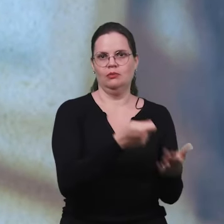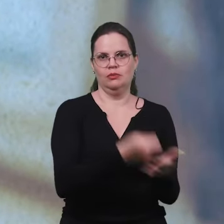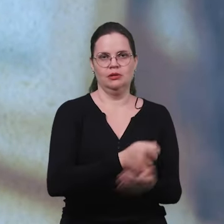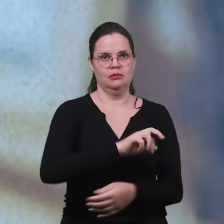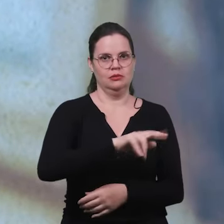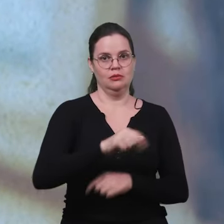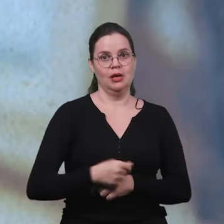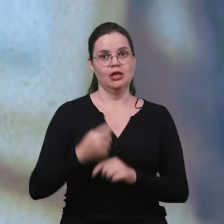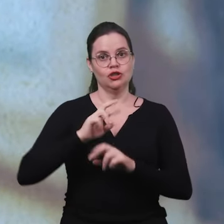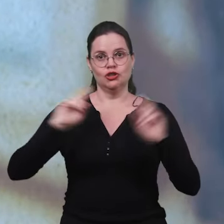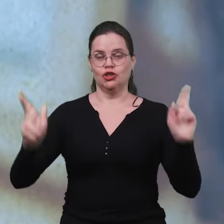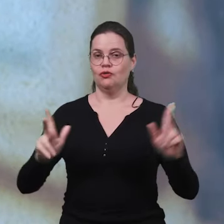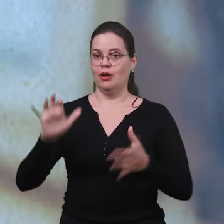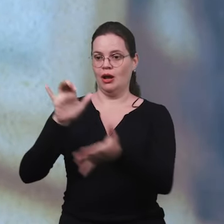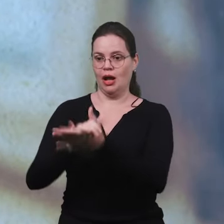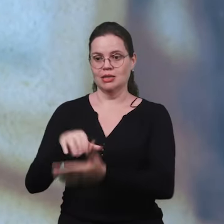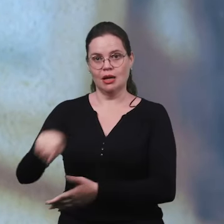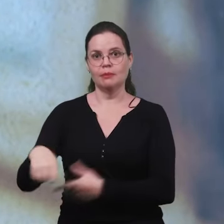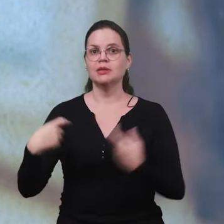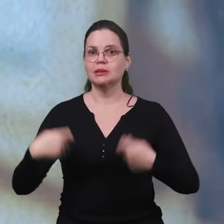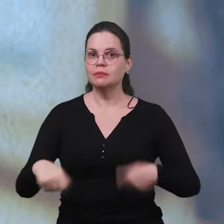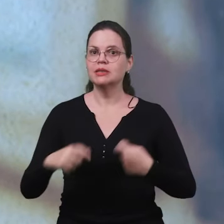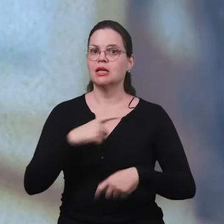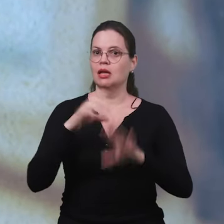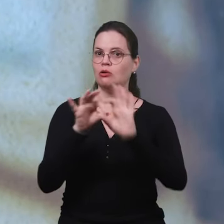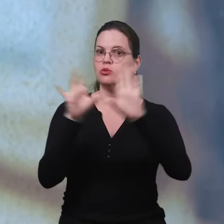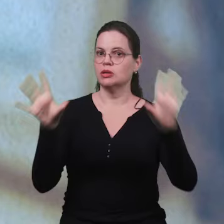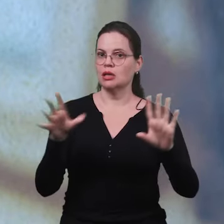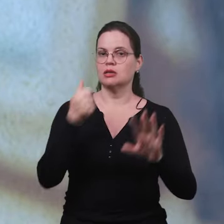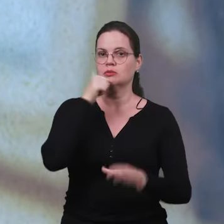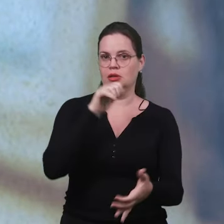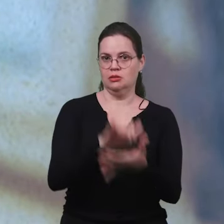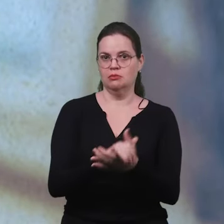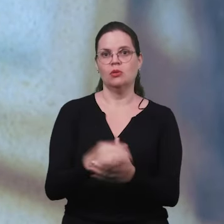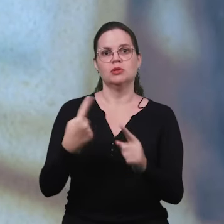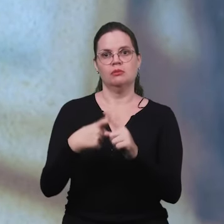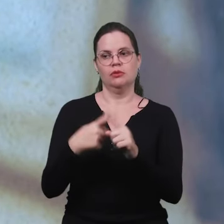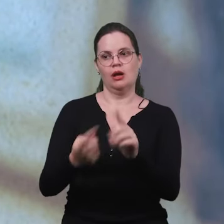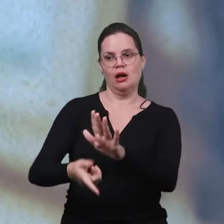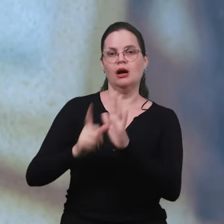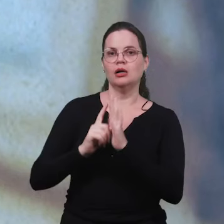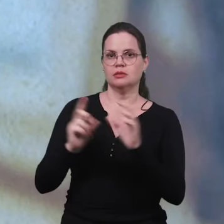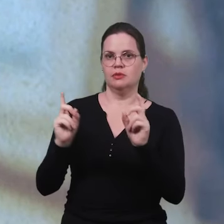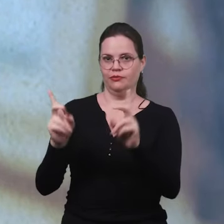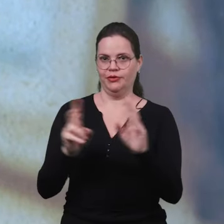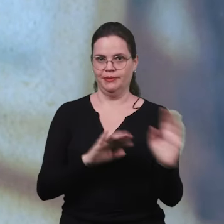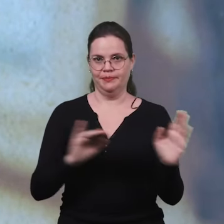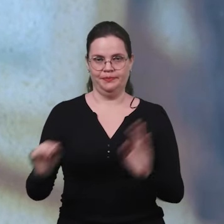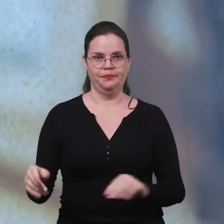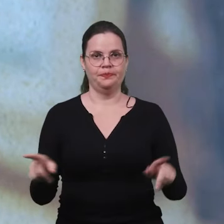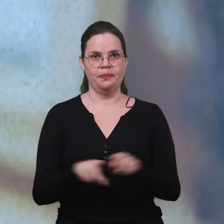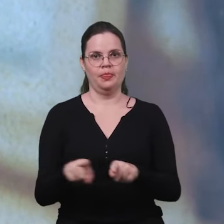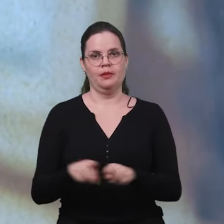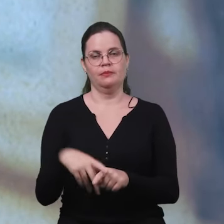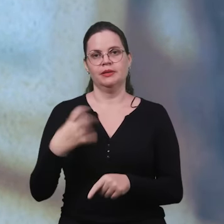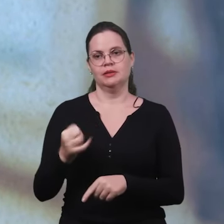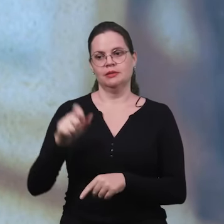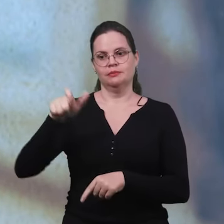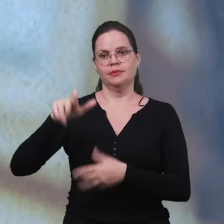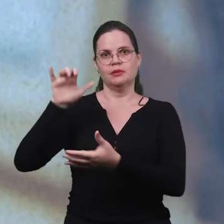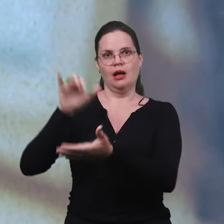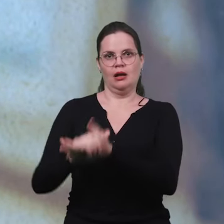Ali, essa autorização. Outra coisa, uma pessoa casada, quando